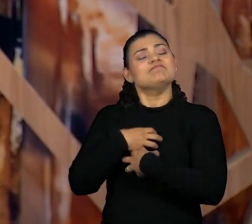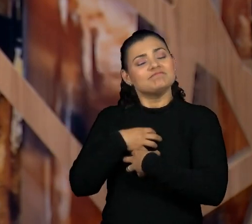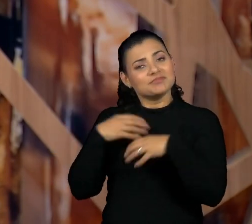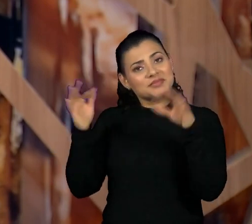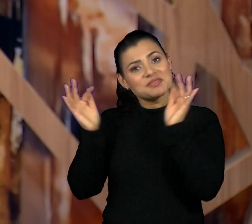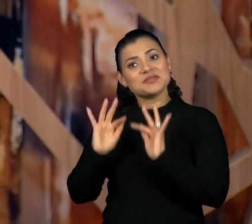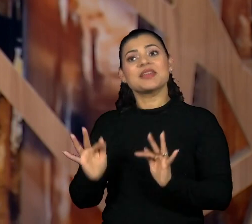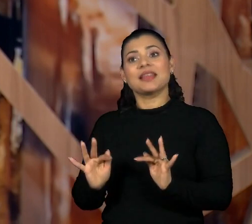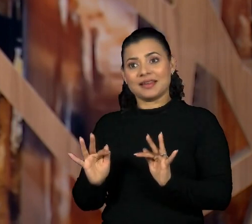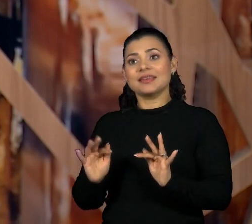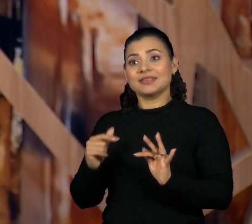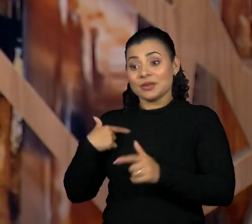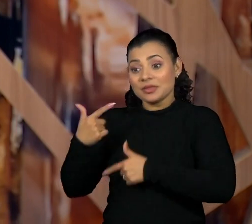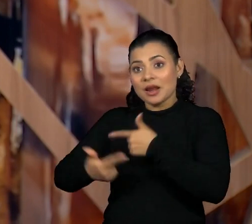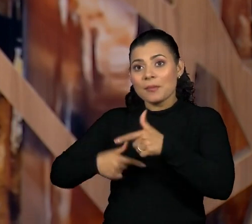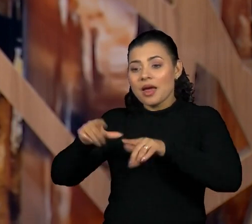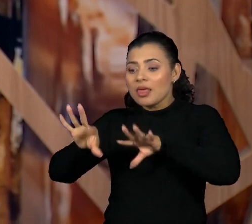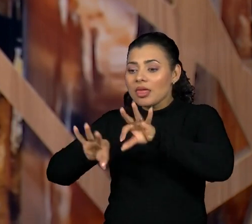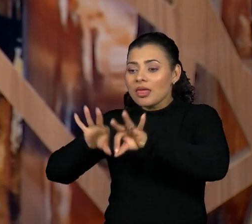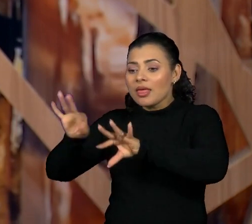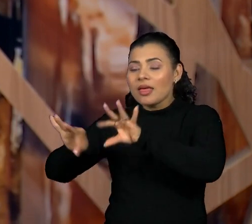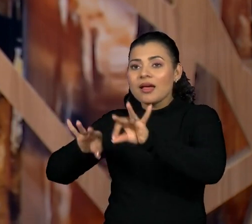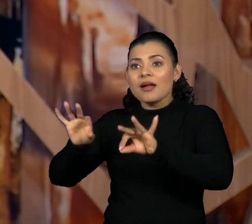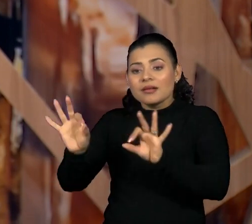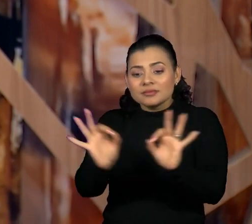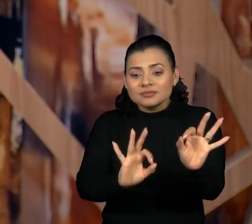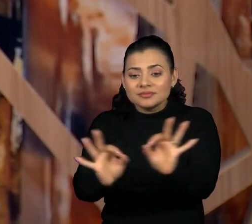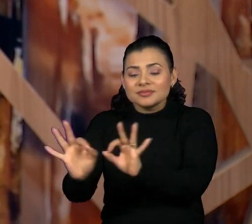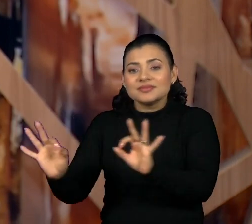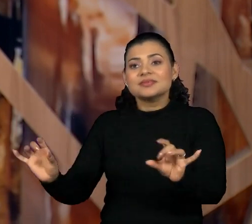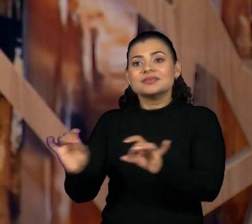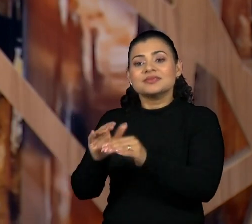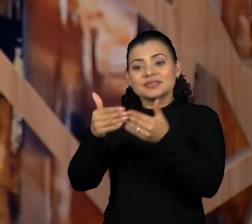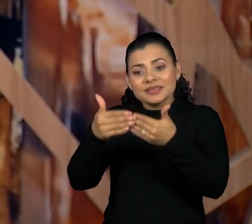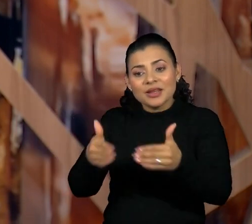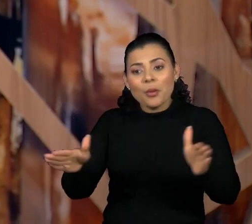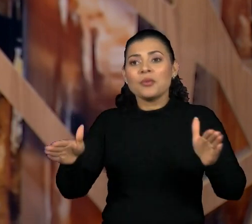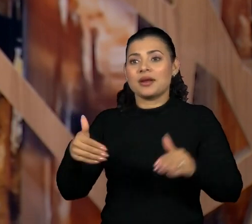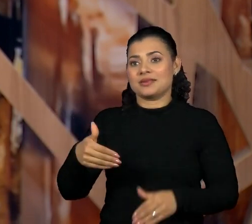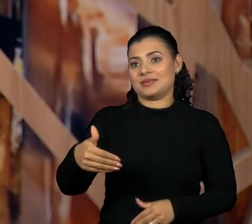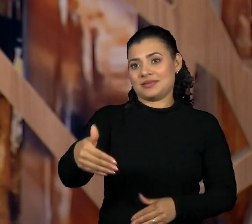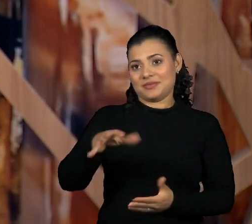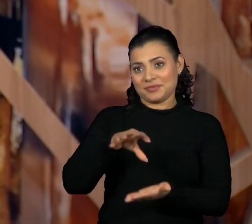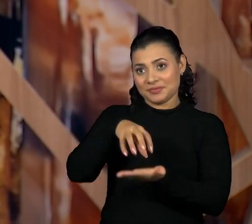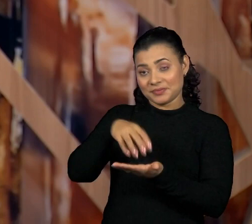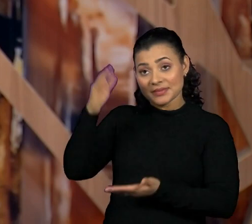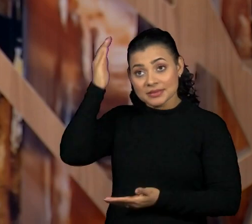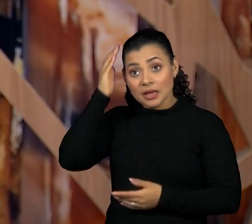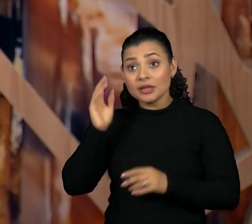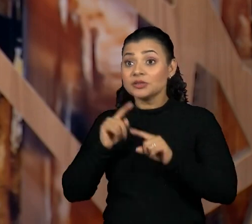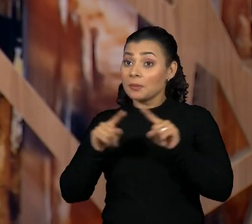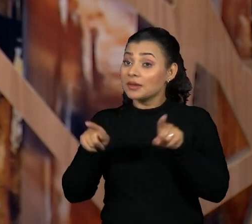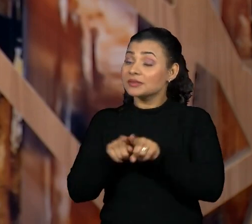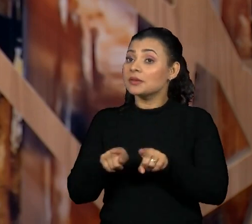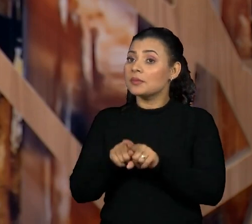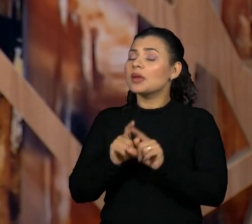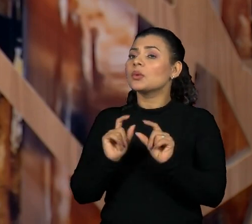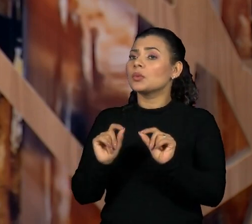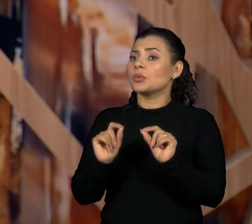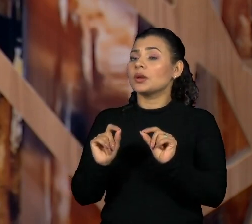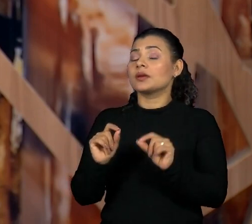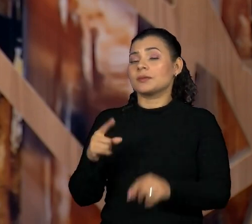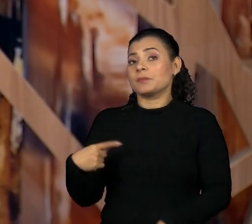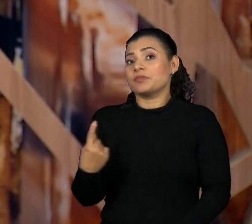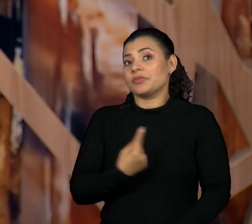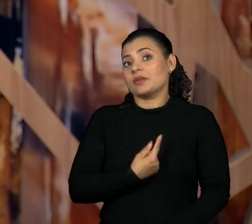sendo projetado e realizado para a inauguração dessa unidade. Para além disso, também